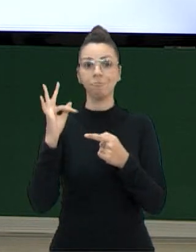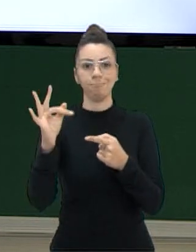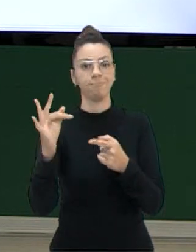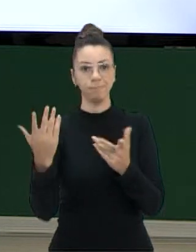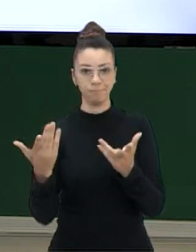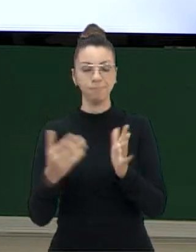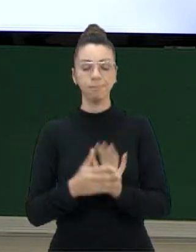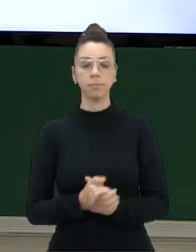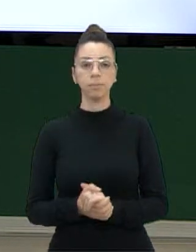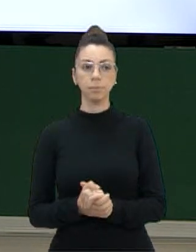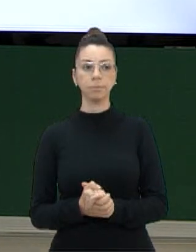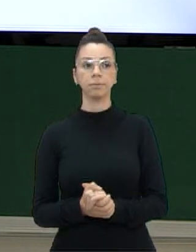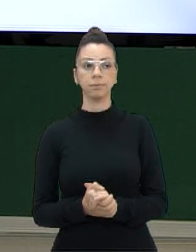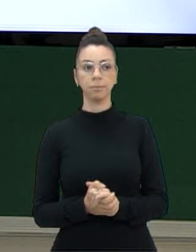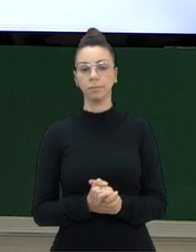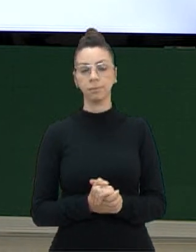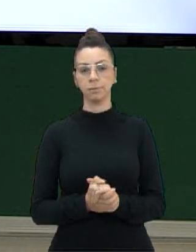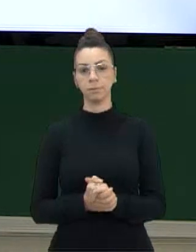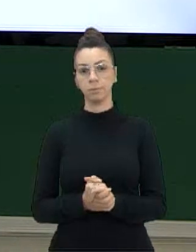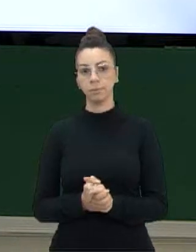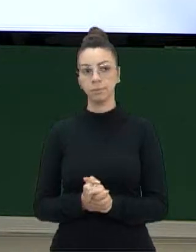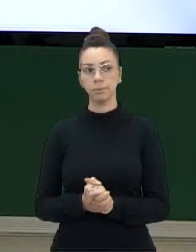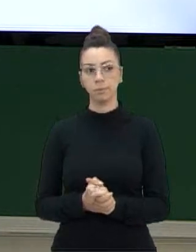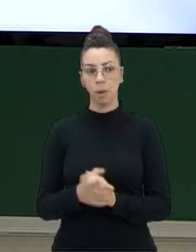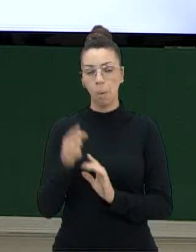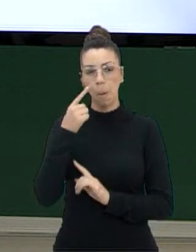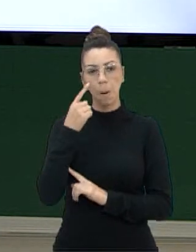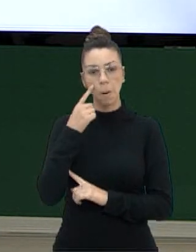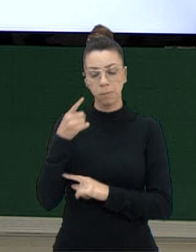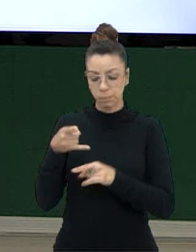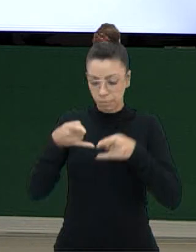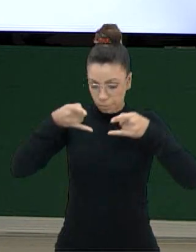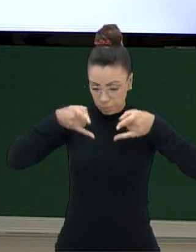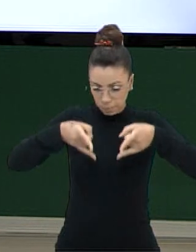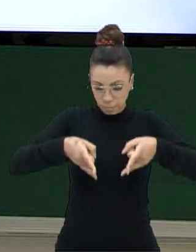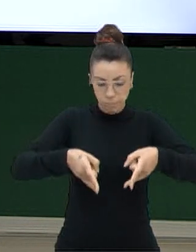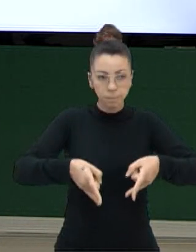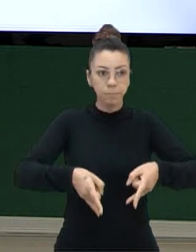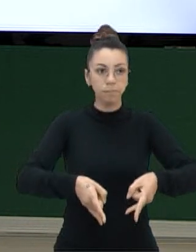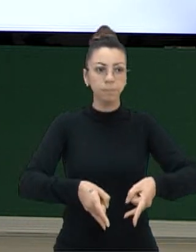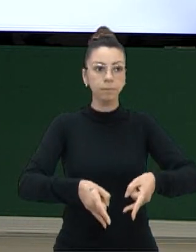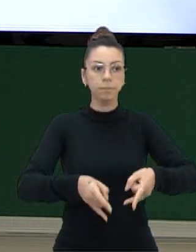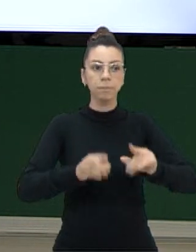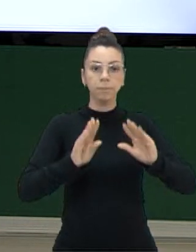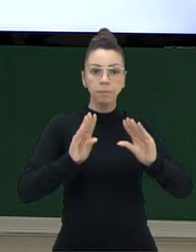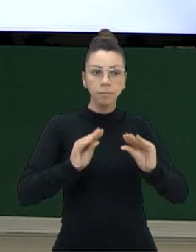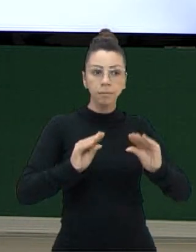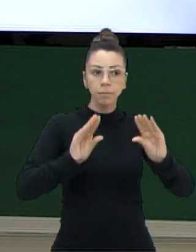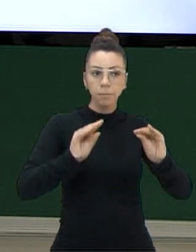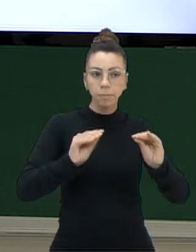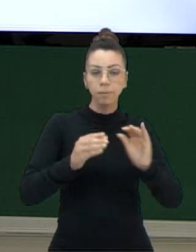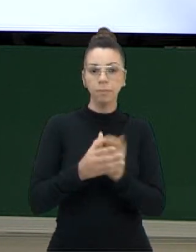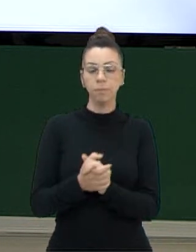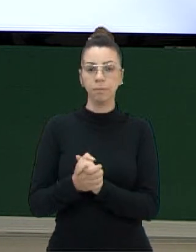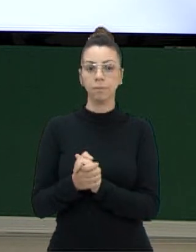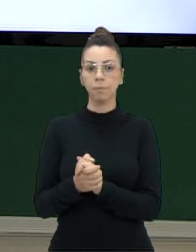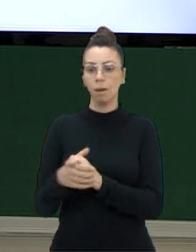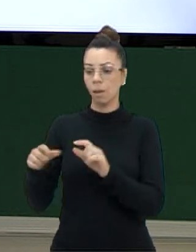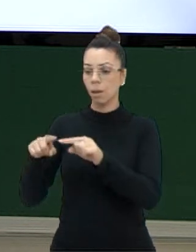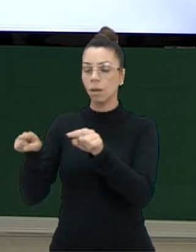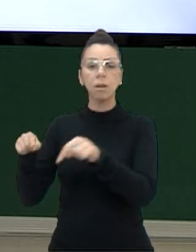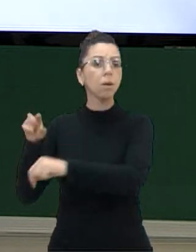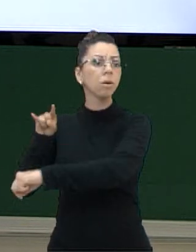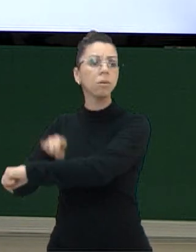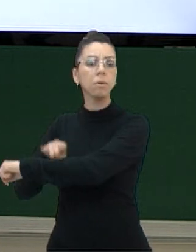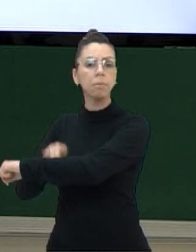¿sí? Observamos aqui uma cama sencilla e aqui observamos basicamente o lavabo e nada mais,